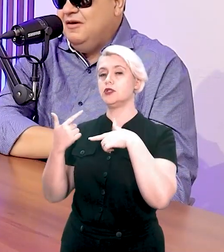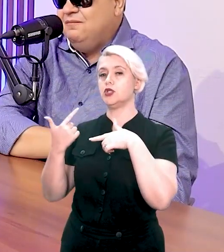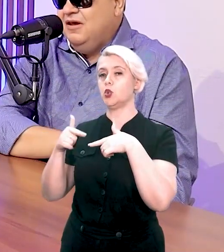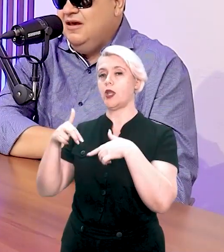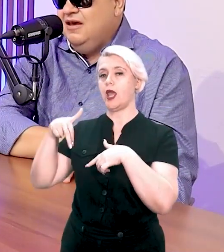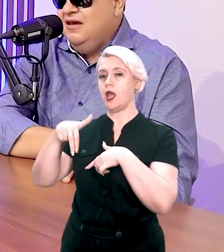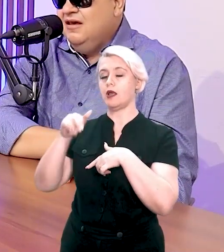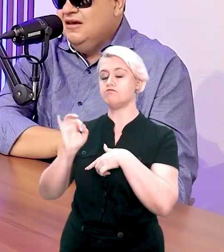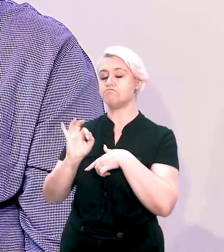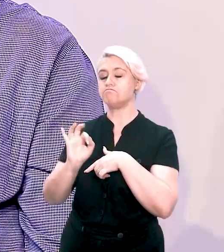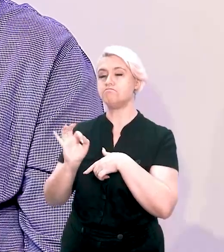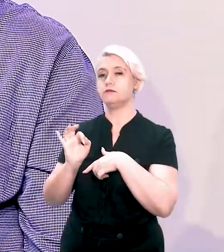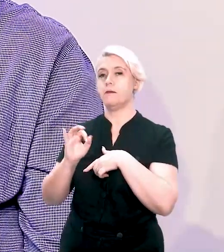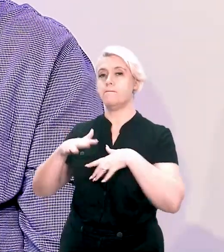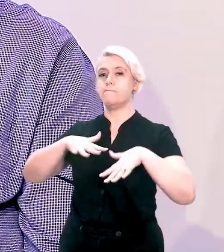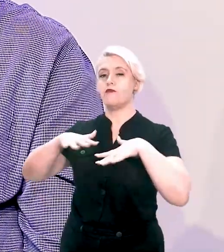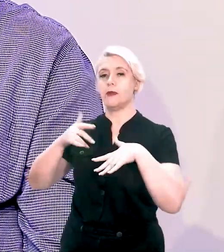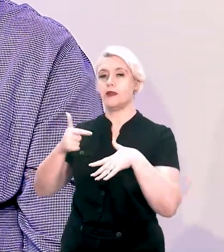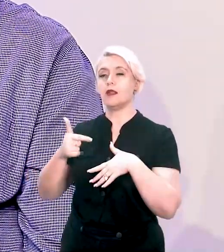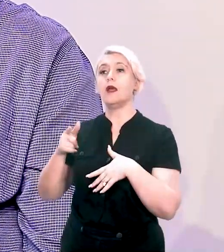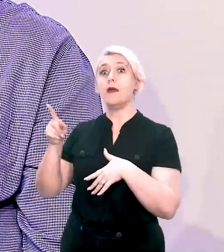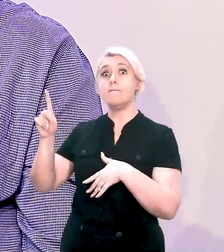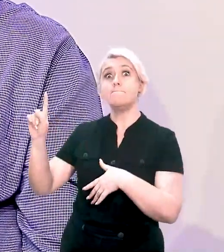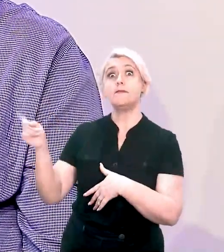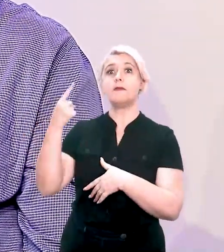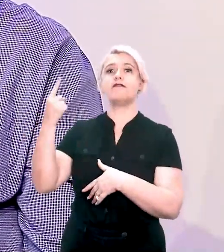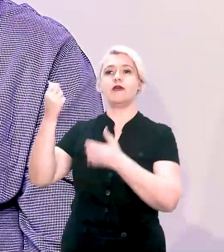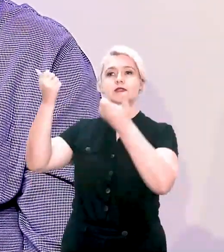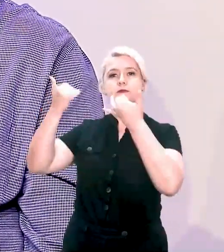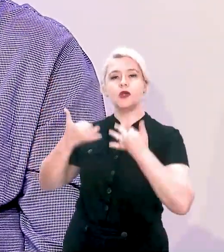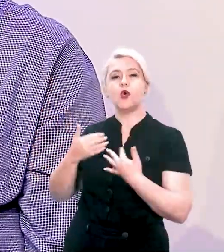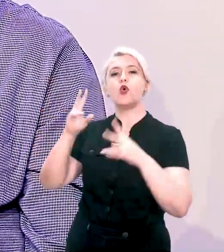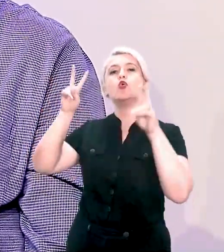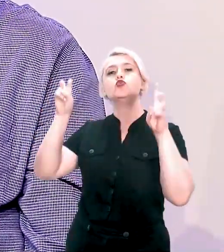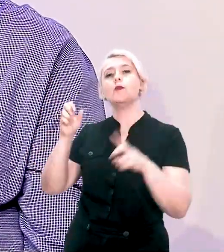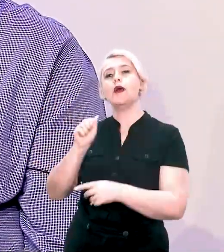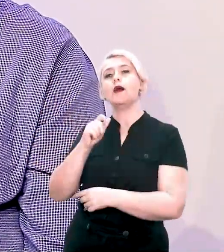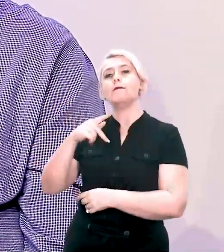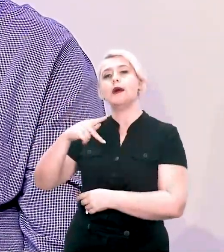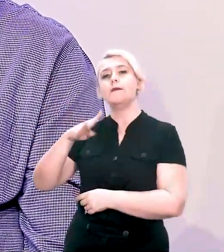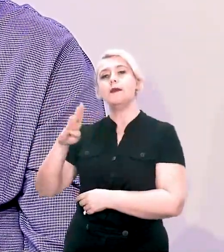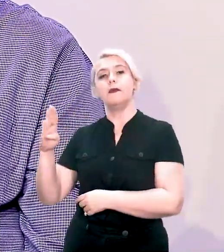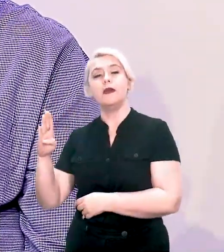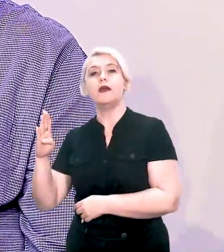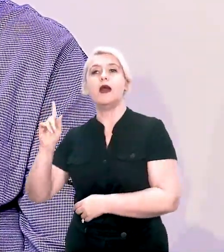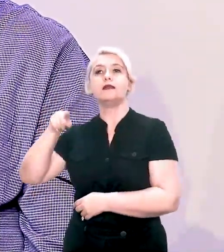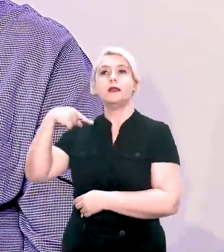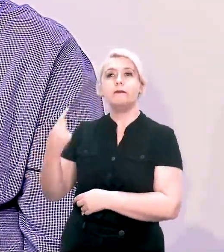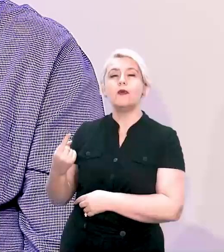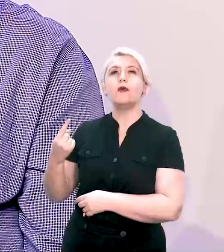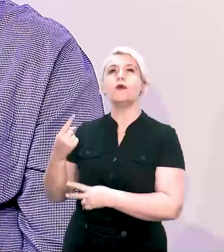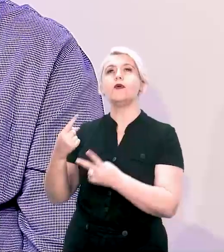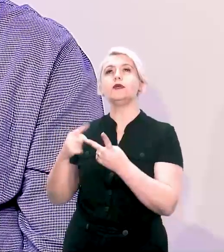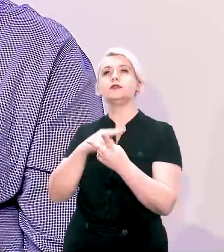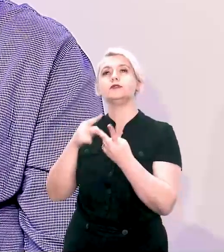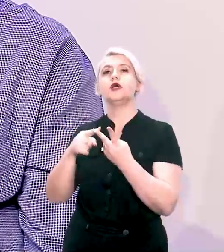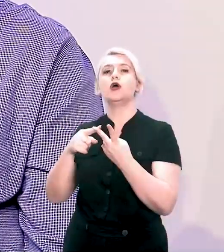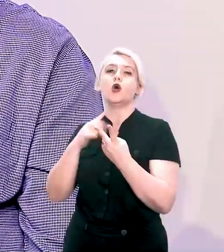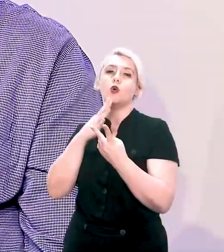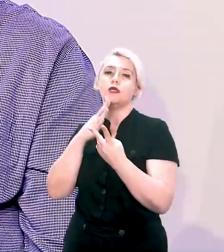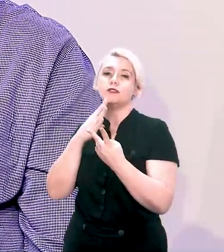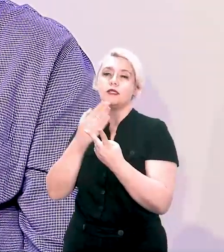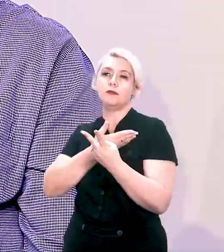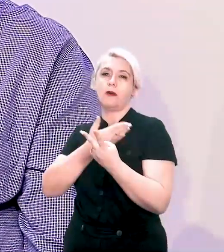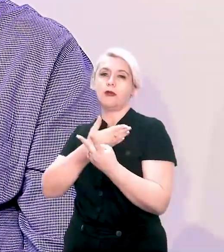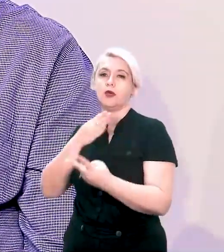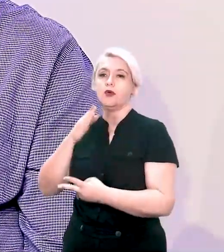da PABB, que ele militava nesse movimento. Depois eu conheci o Tiné, que é nosso amigo comum, né? O